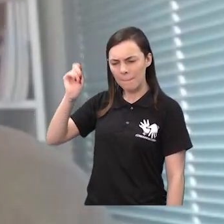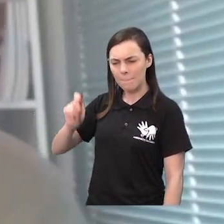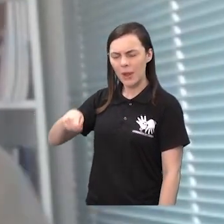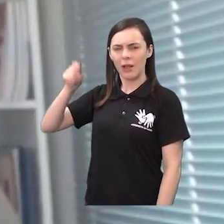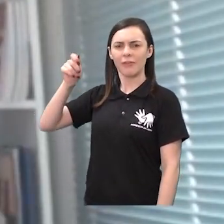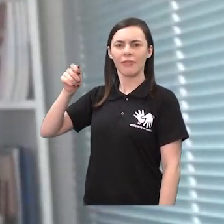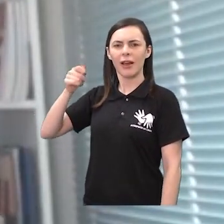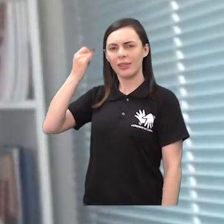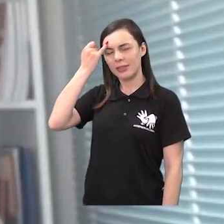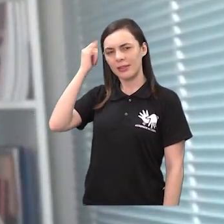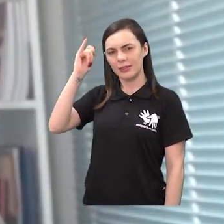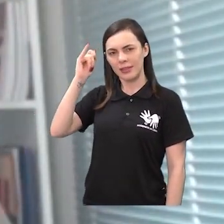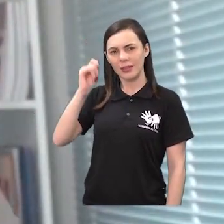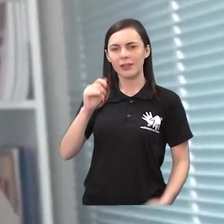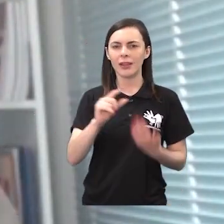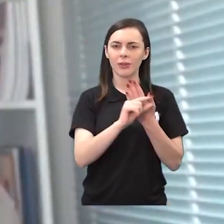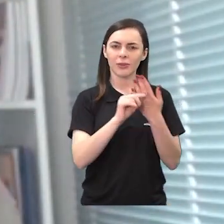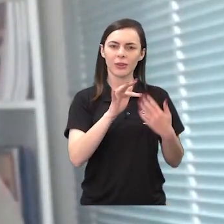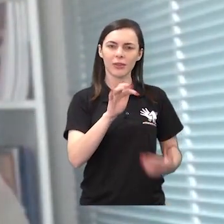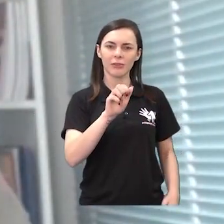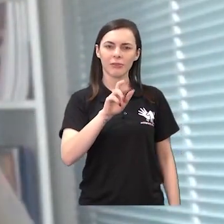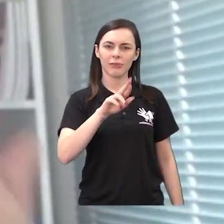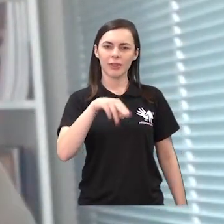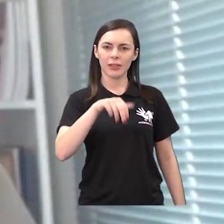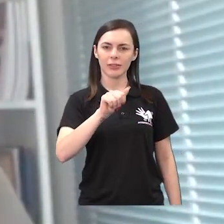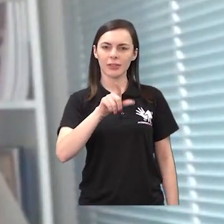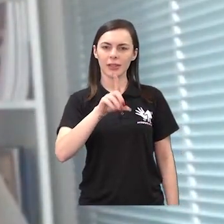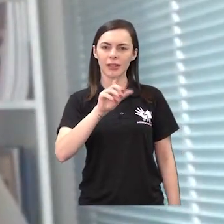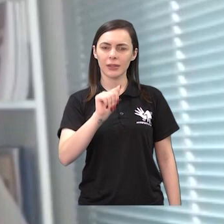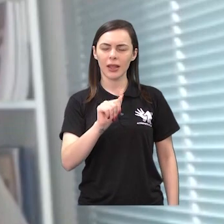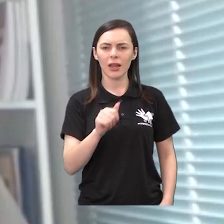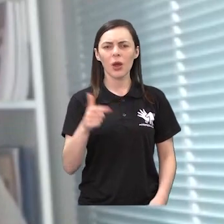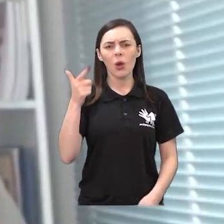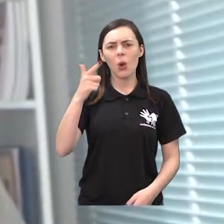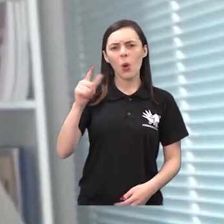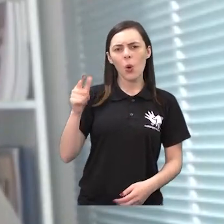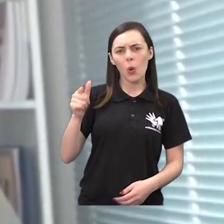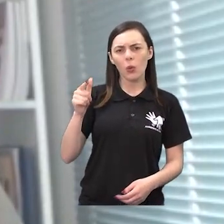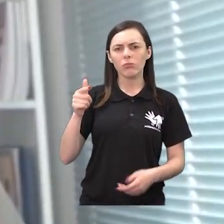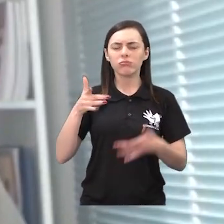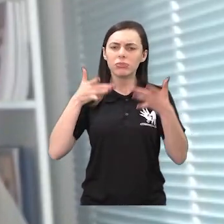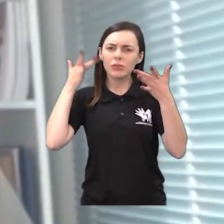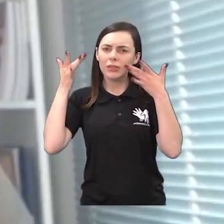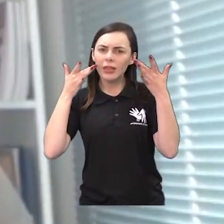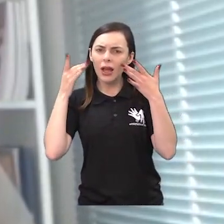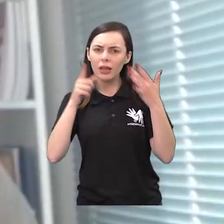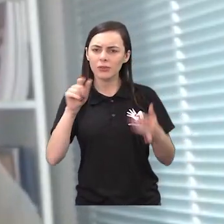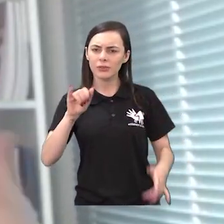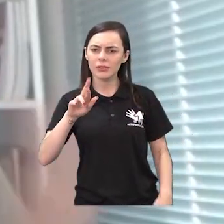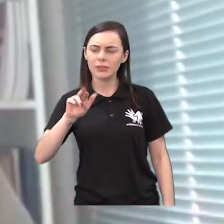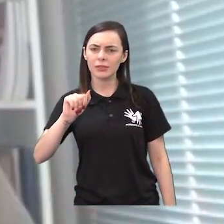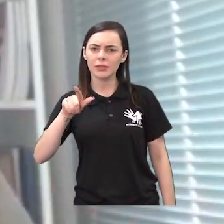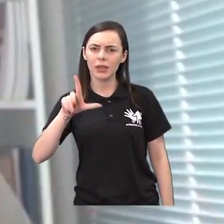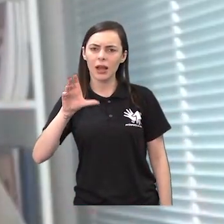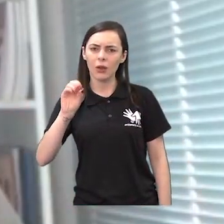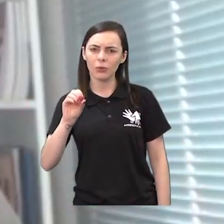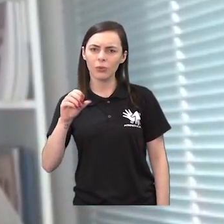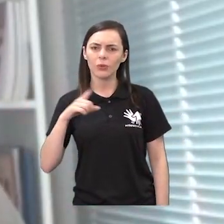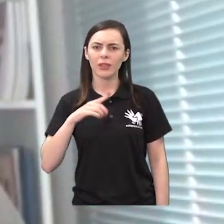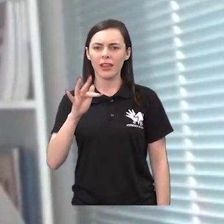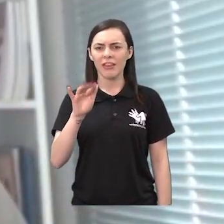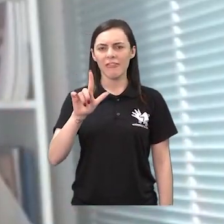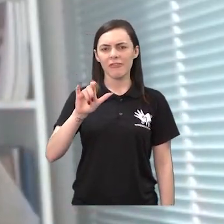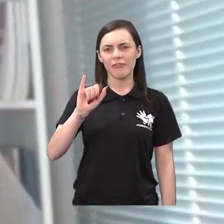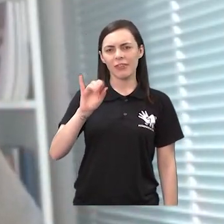Ideias, da Fernanda Lopes de Almeida, outras peças do Ziraldo, como Flicts. Tem uma trilha sonora